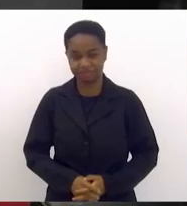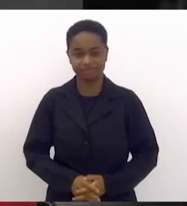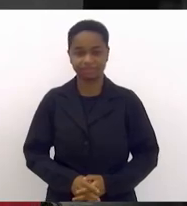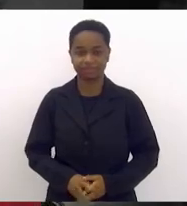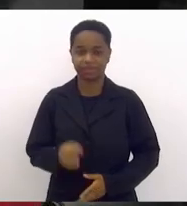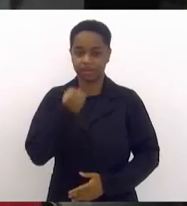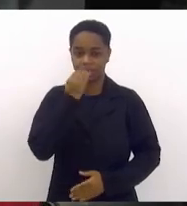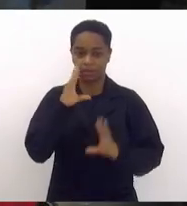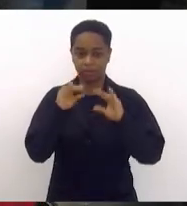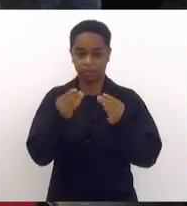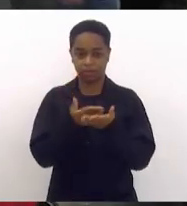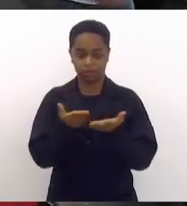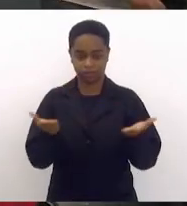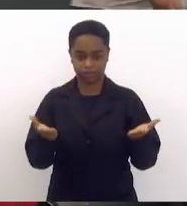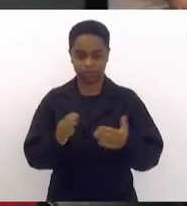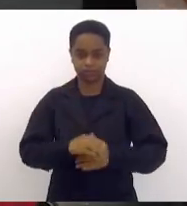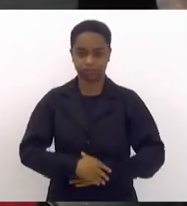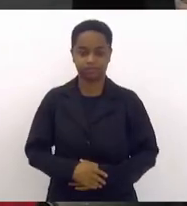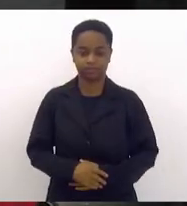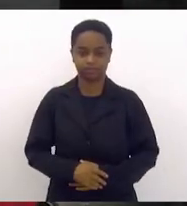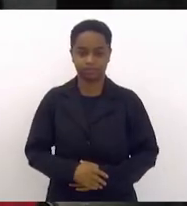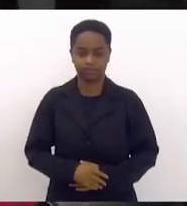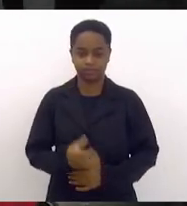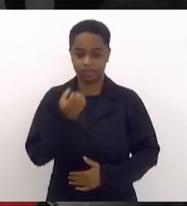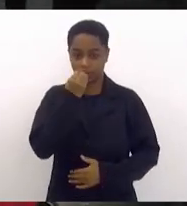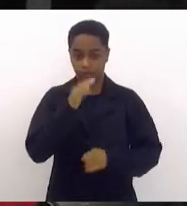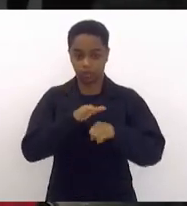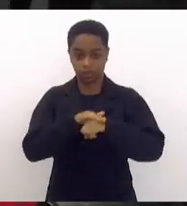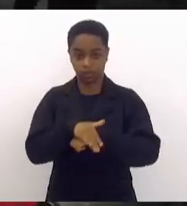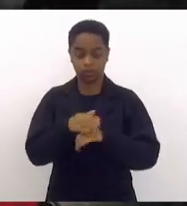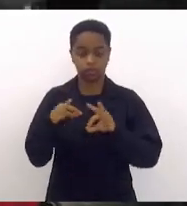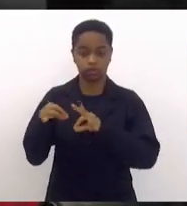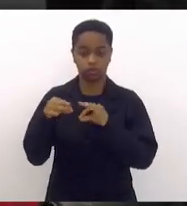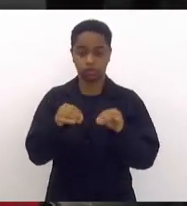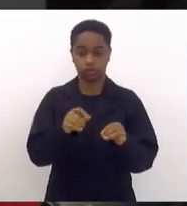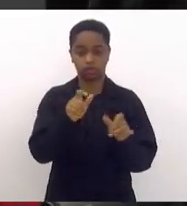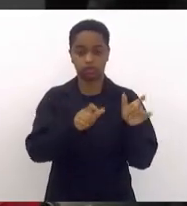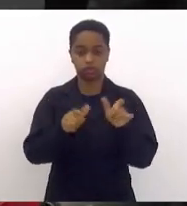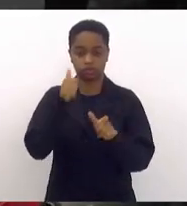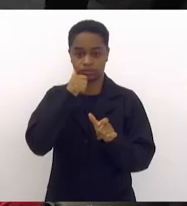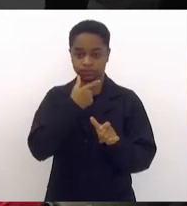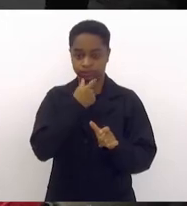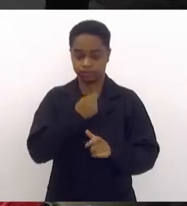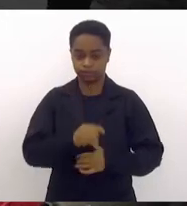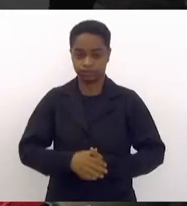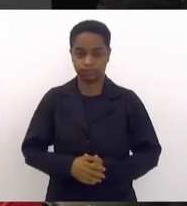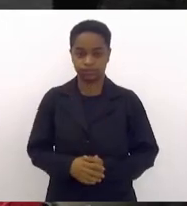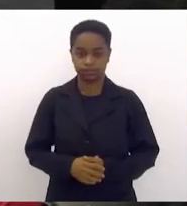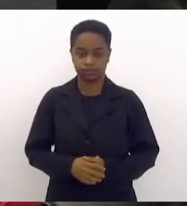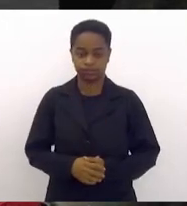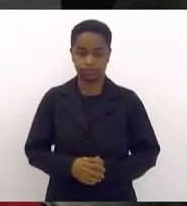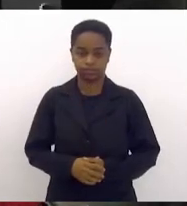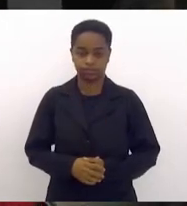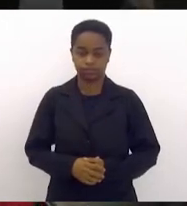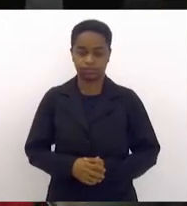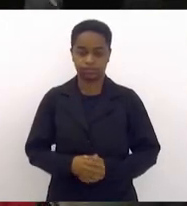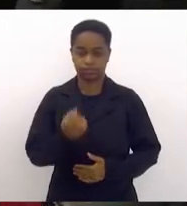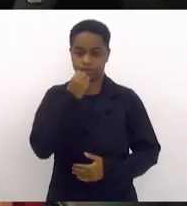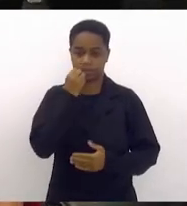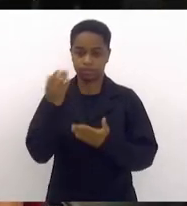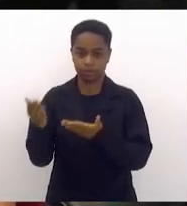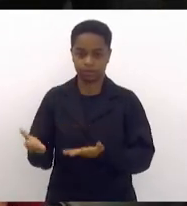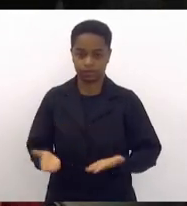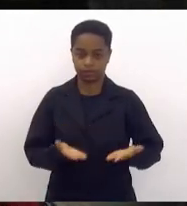Boa noite Boa noite a todos e todas sejam